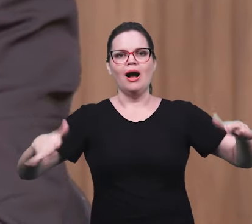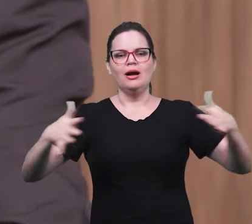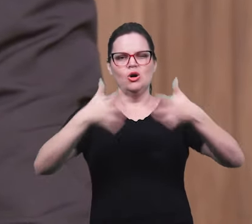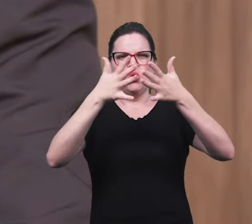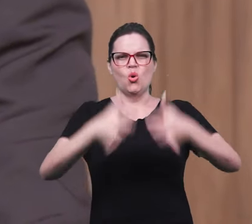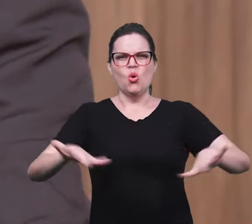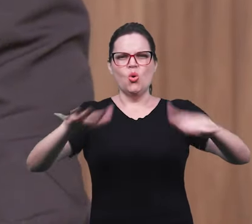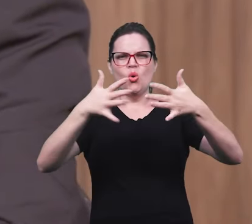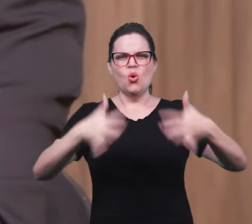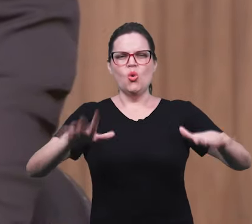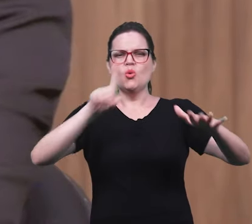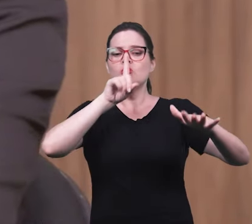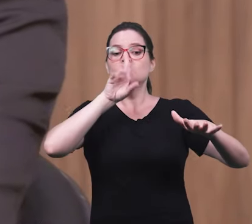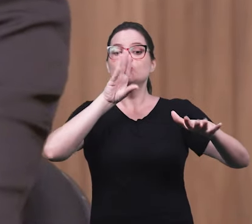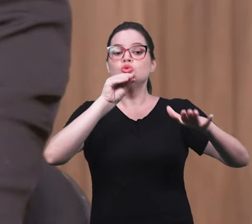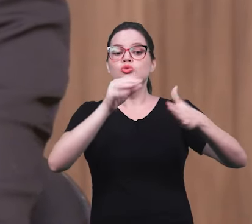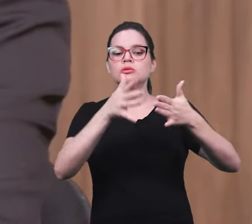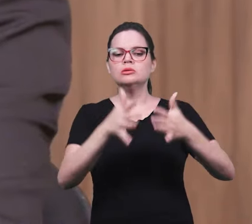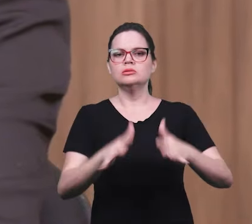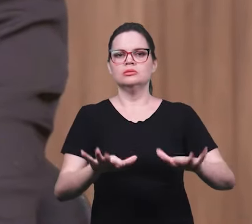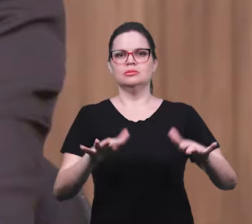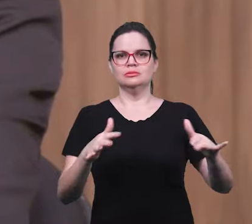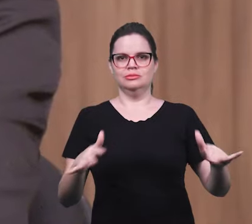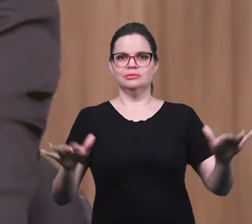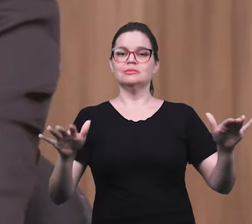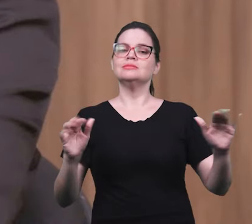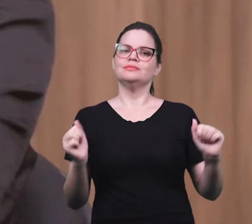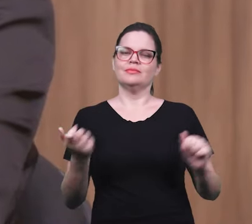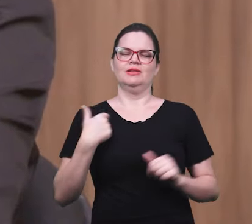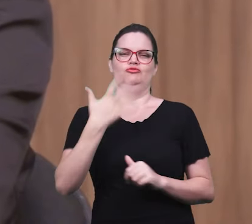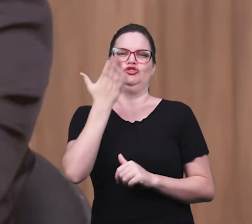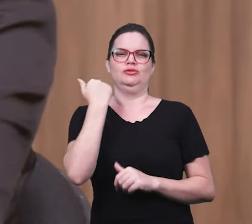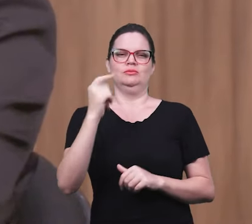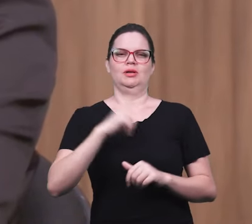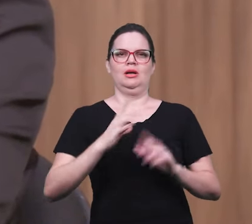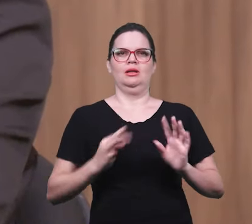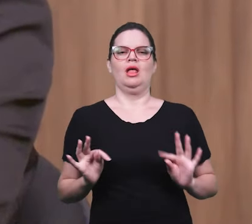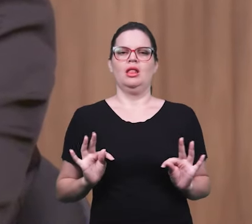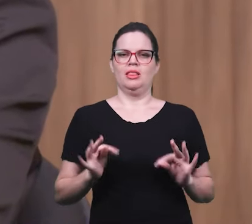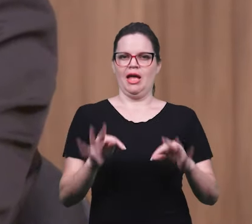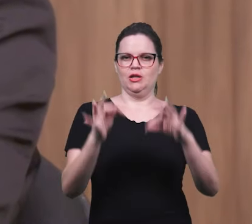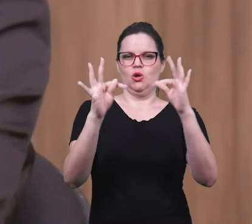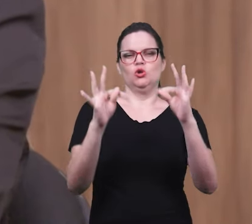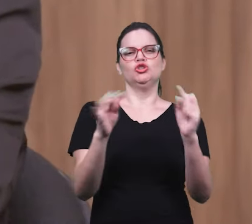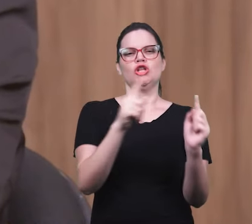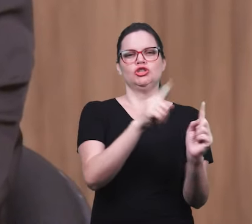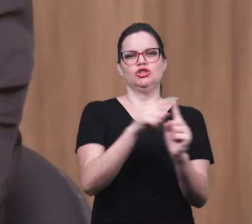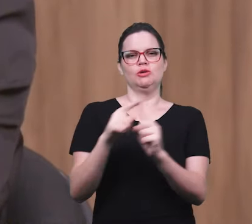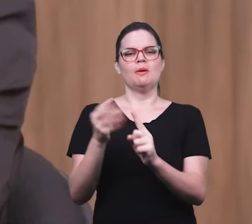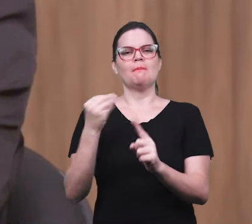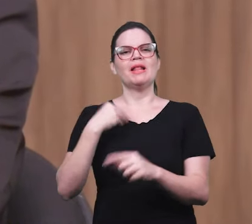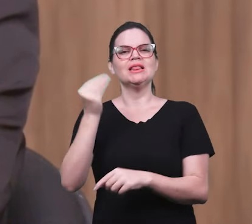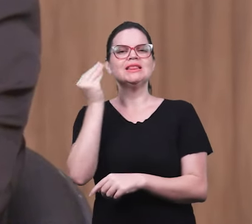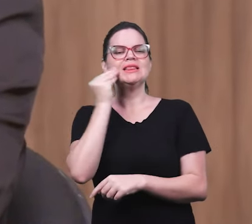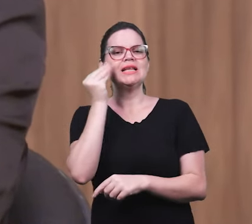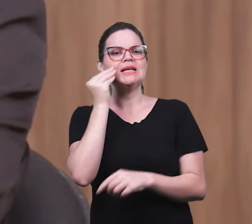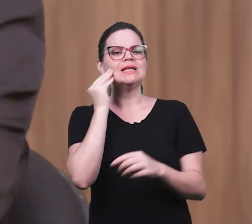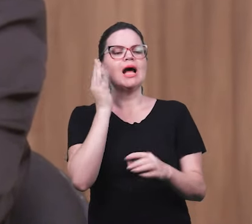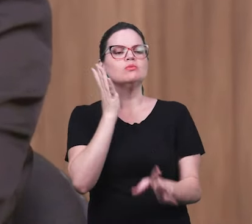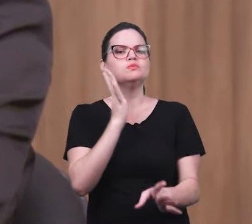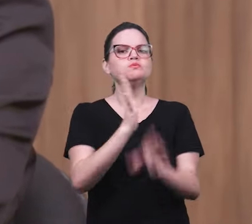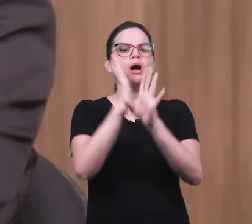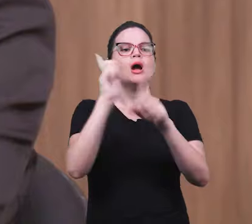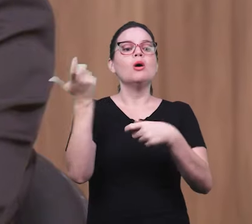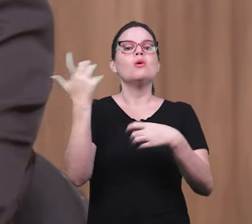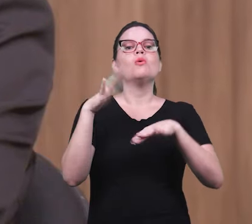hoje existem várias tecnologias, várias formas que o homem criou para prever tempestade. Mas o homem